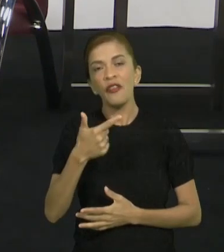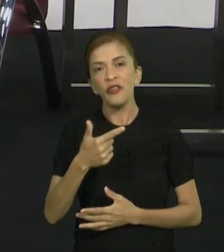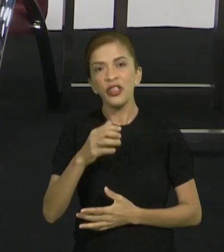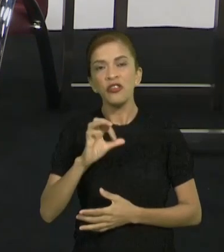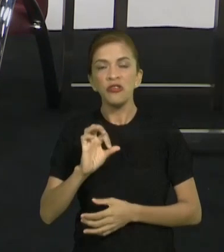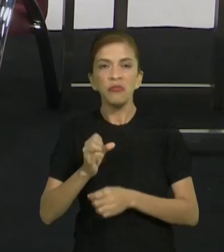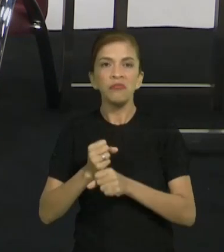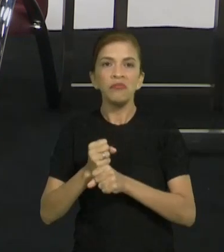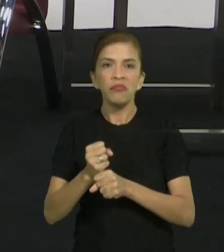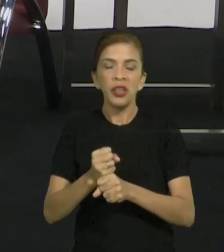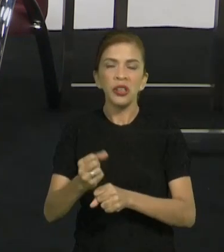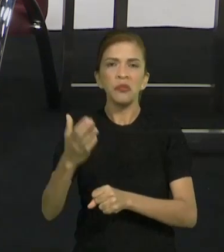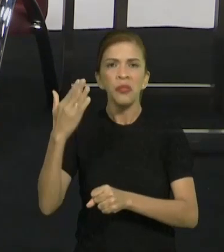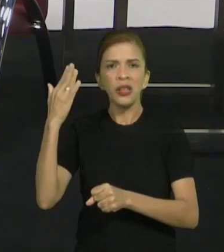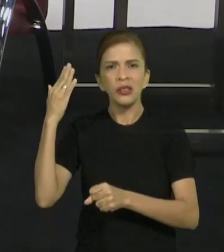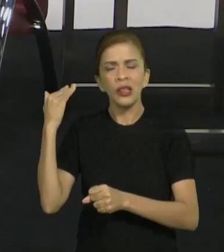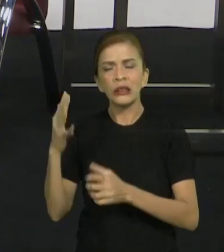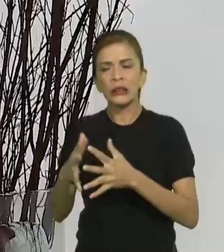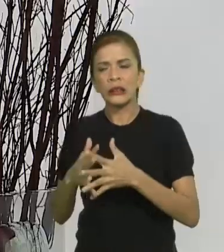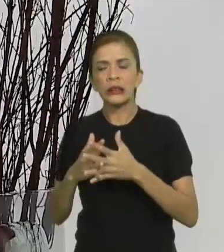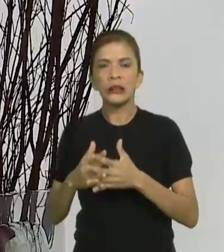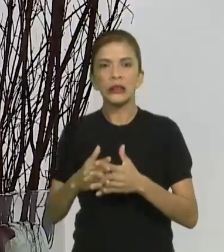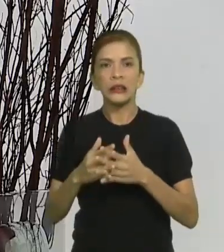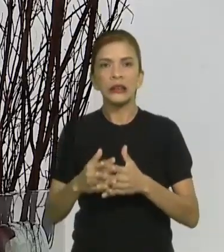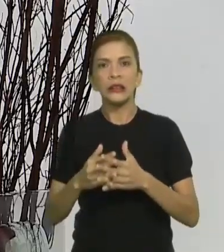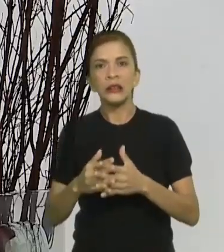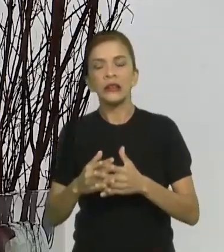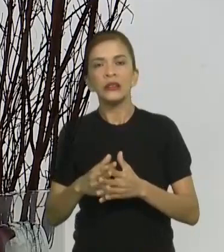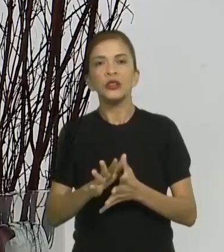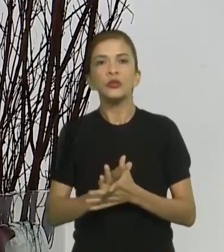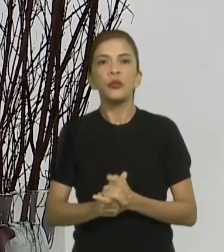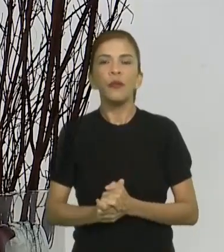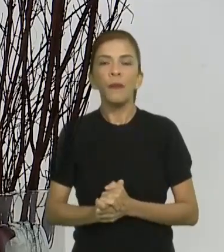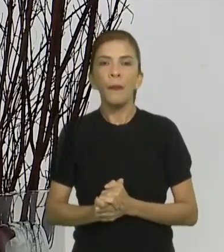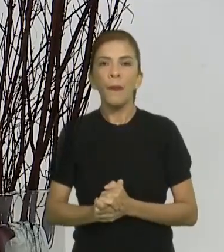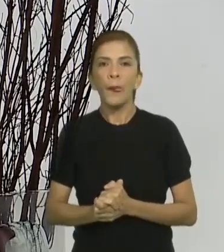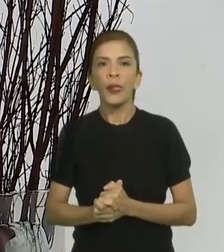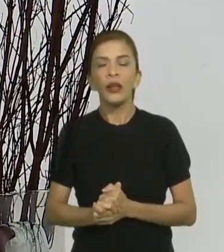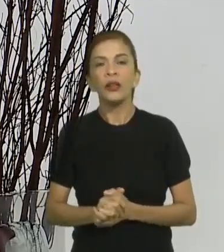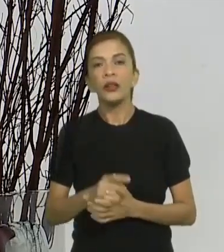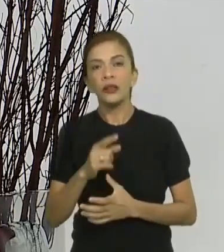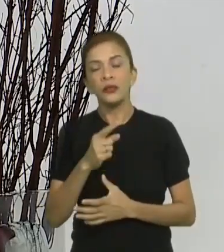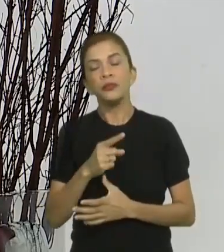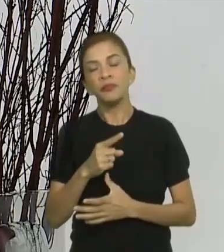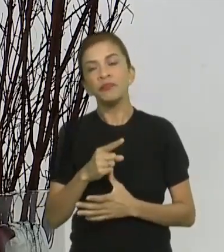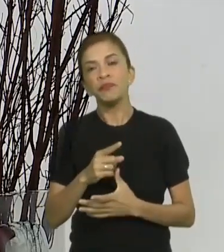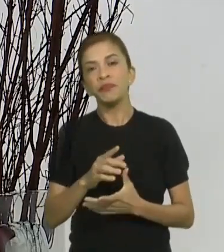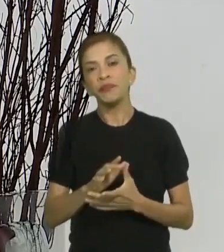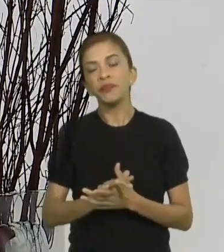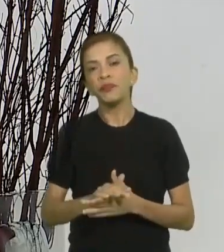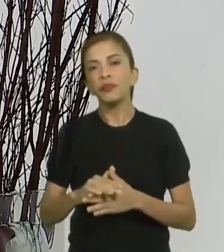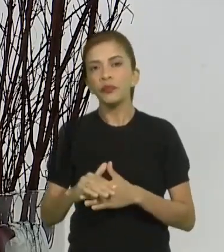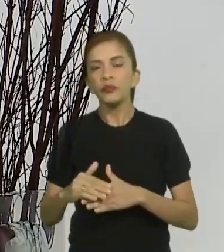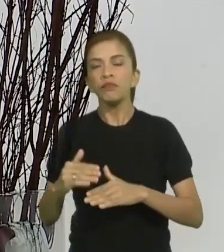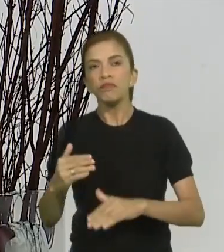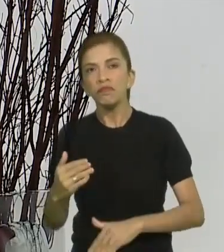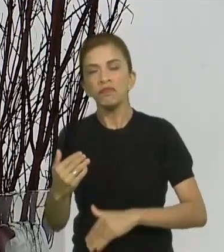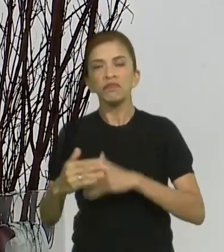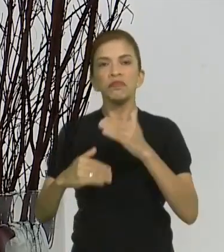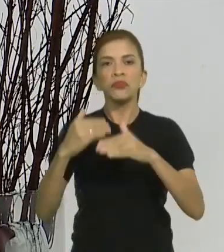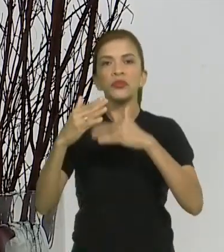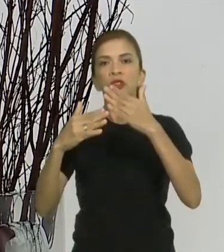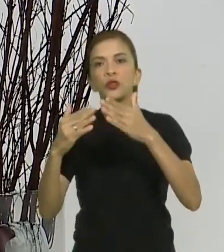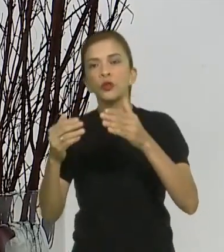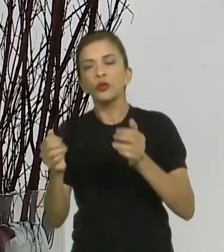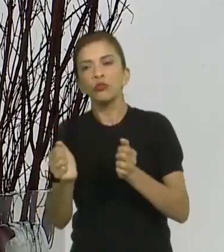29 anos atrás ainda era mais complicado. E como era para ela, você que era testemunha, não é, dessa Sim. construção, que participou dessa